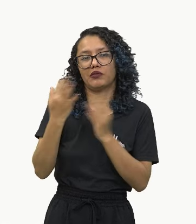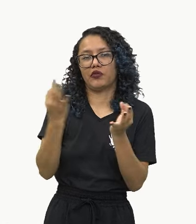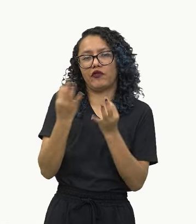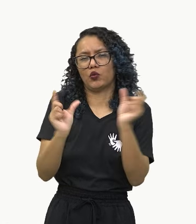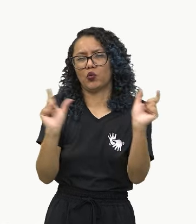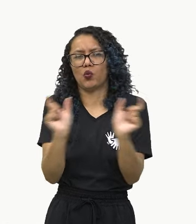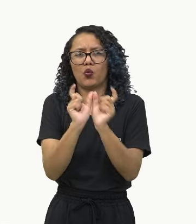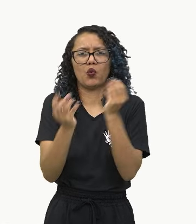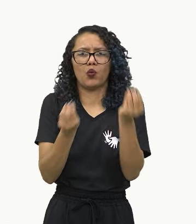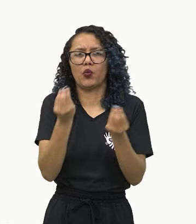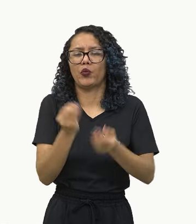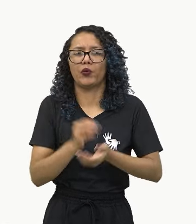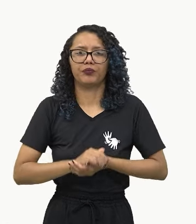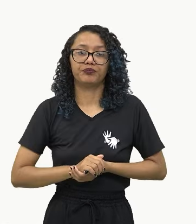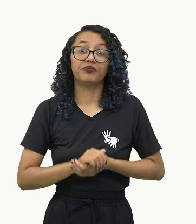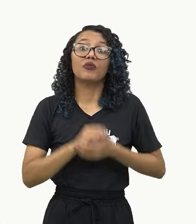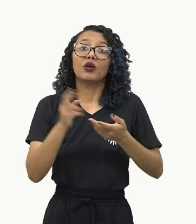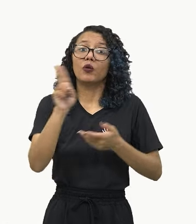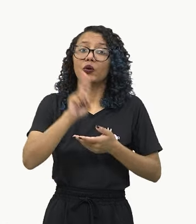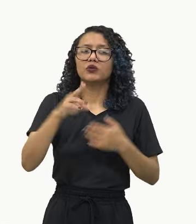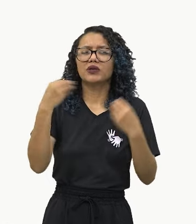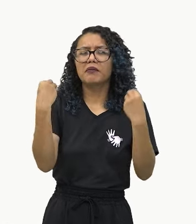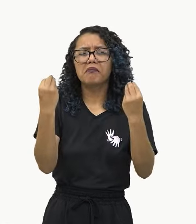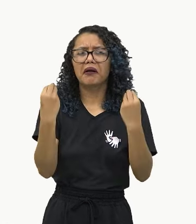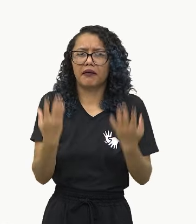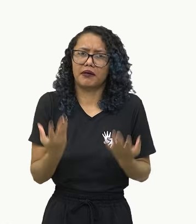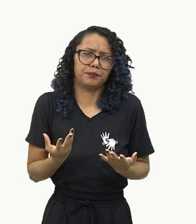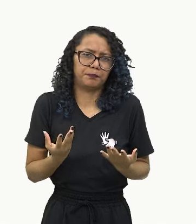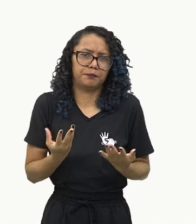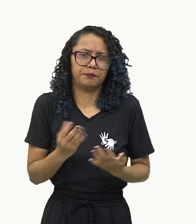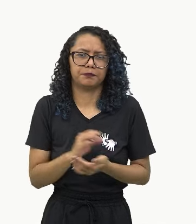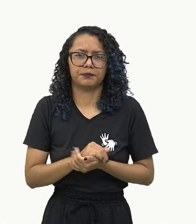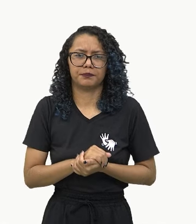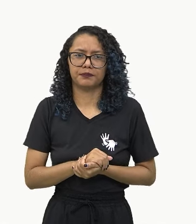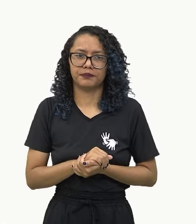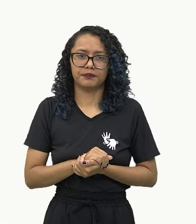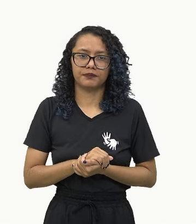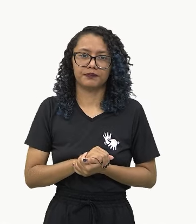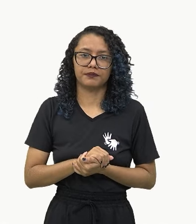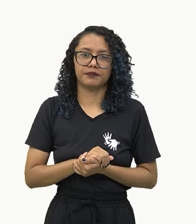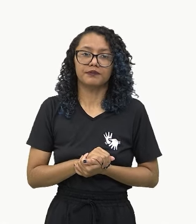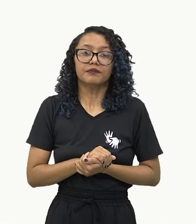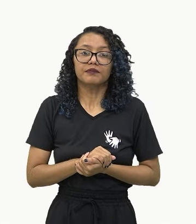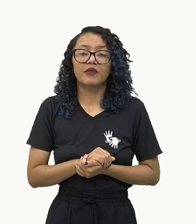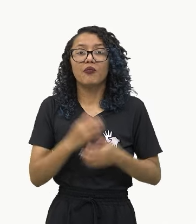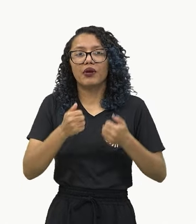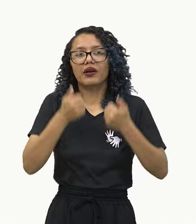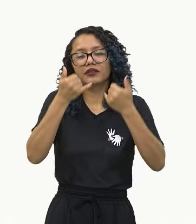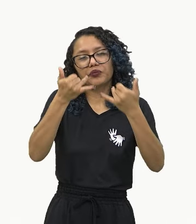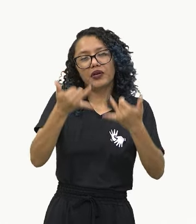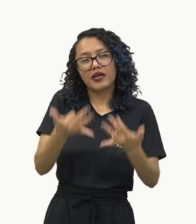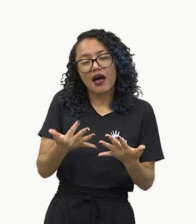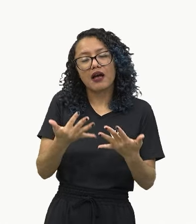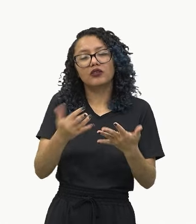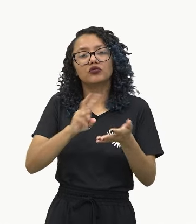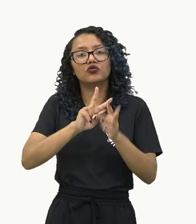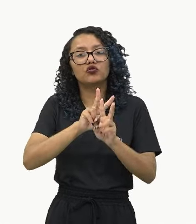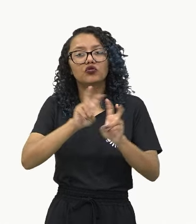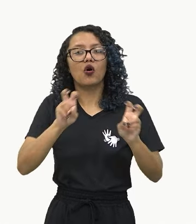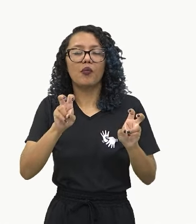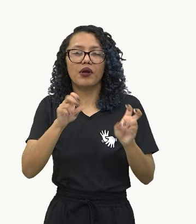se utiliza o pretérito perfeito composto de indicativo para falar de. Então, o primeiro